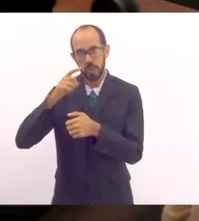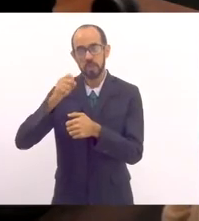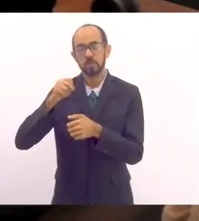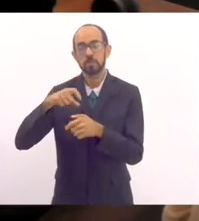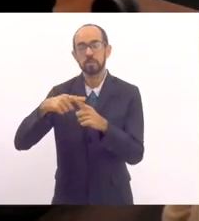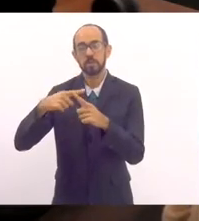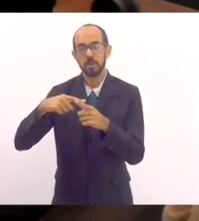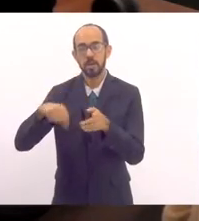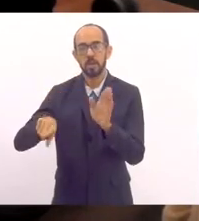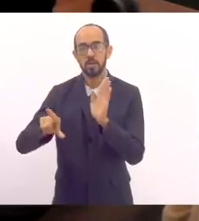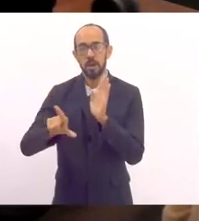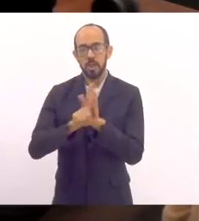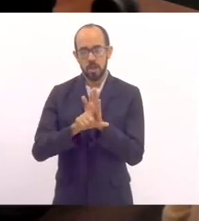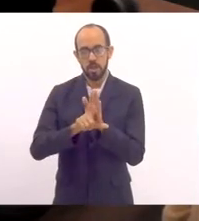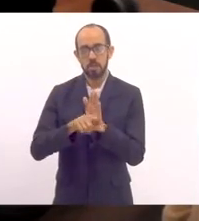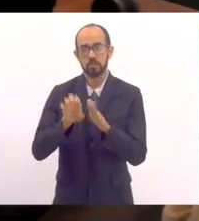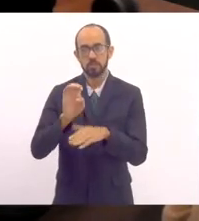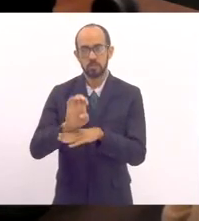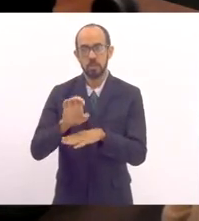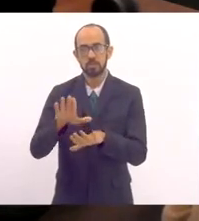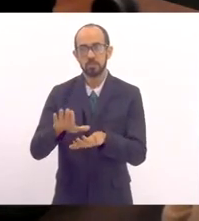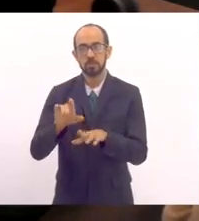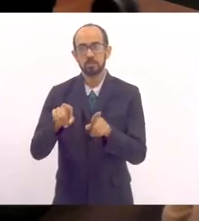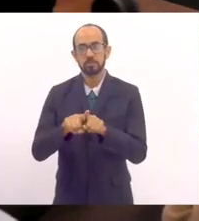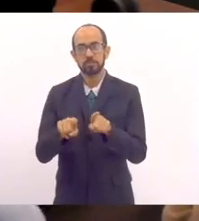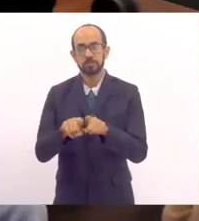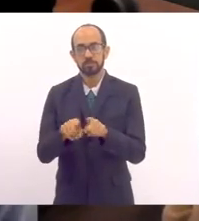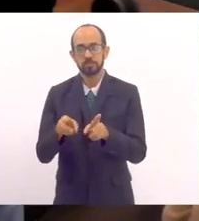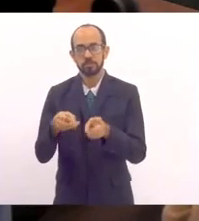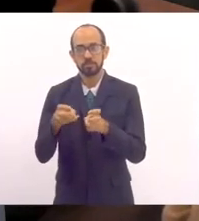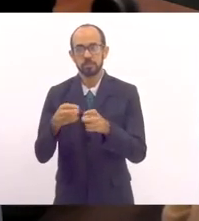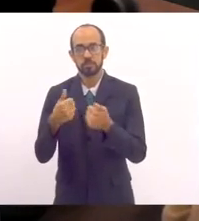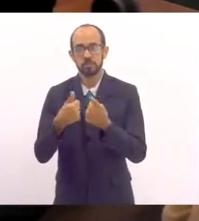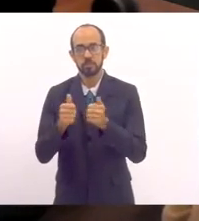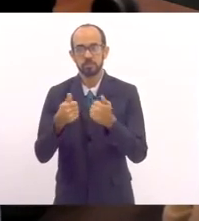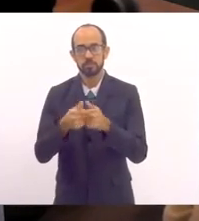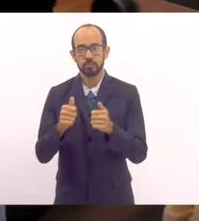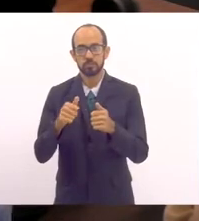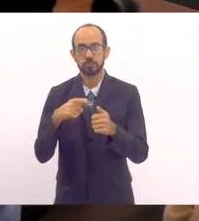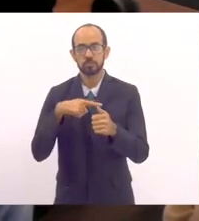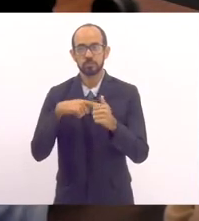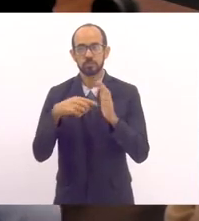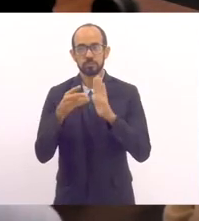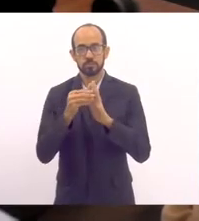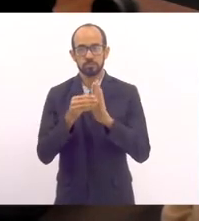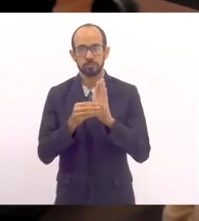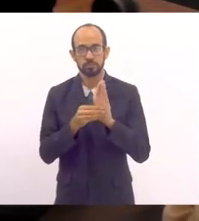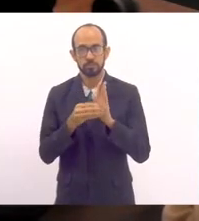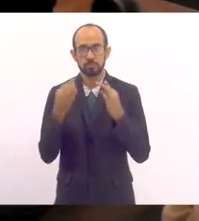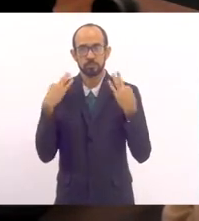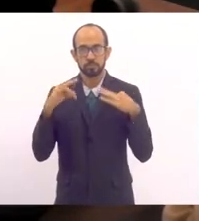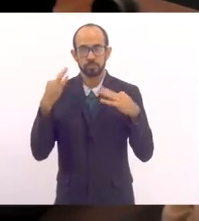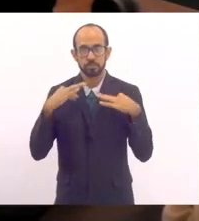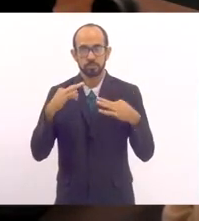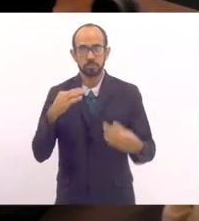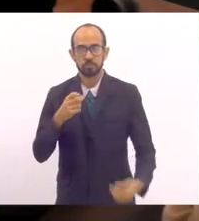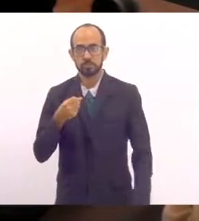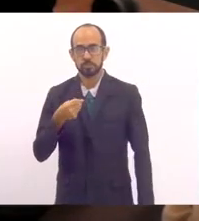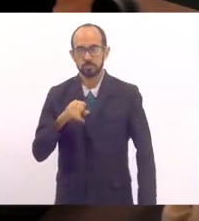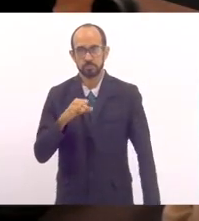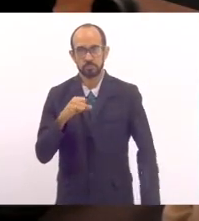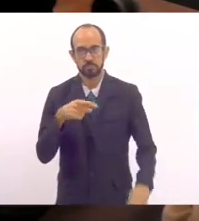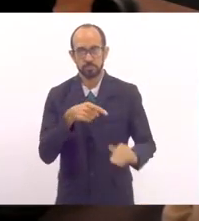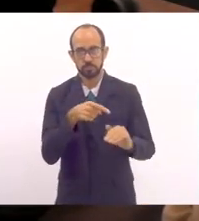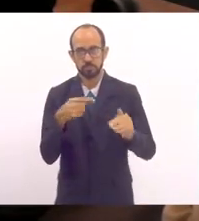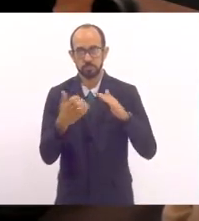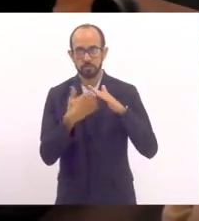lei estadual para isso, mas ver se o ônibus tem cadastro, se ele está legalizado, se essa empresa